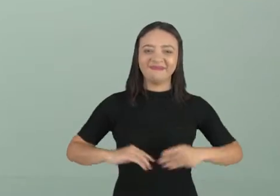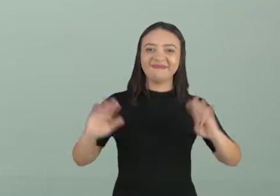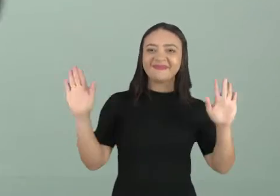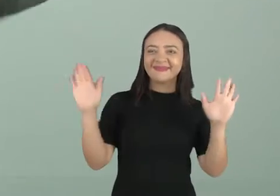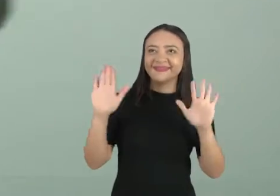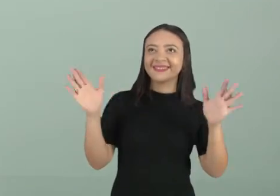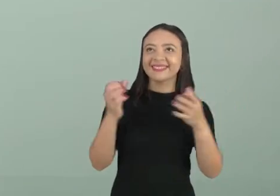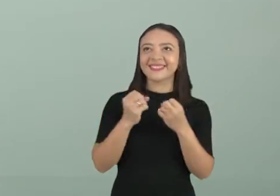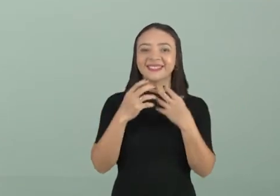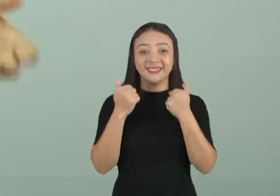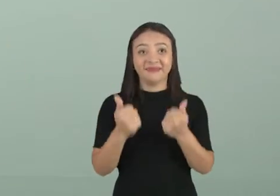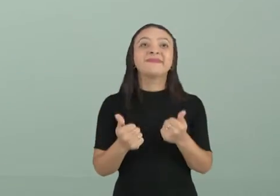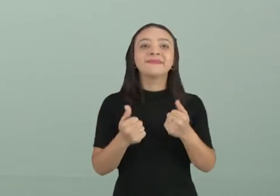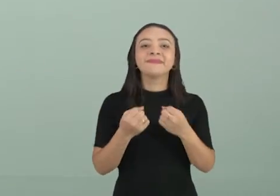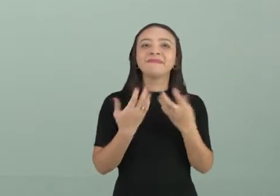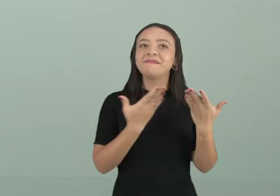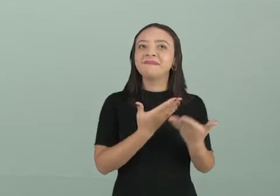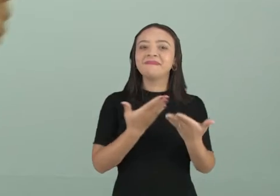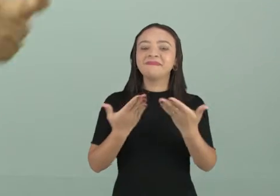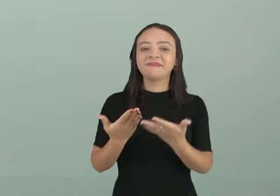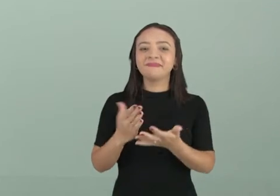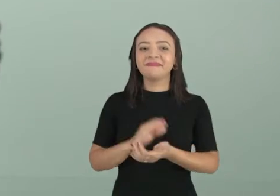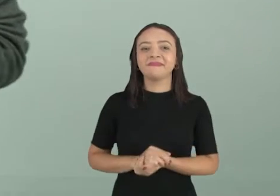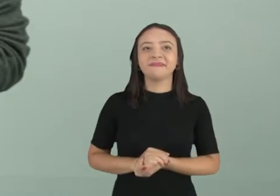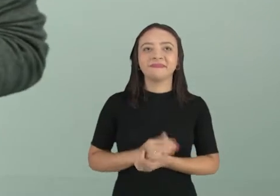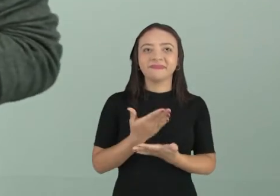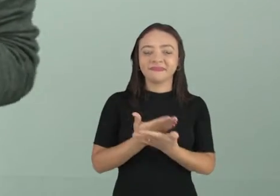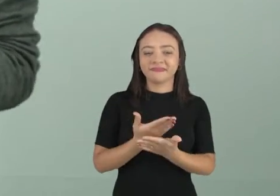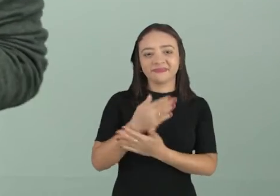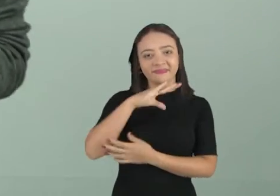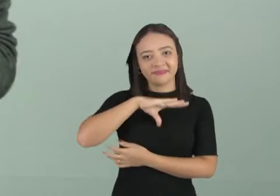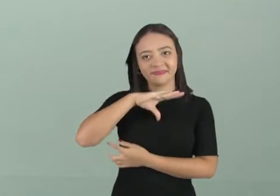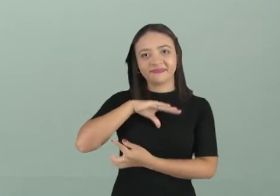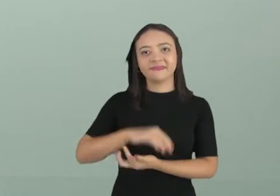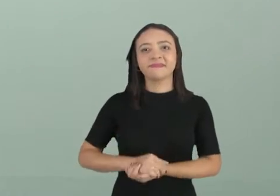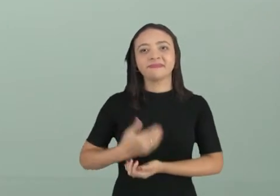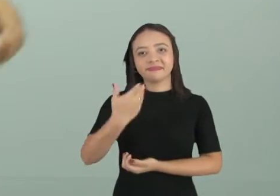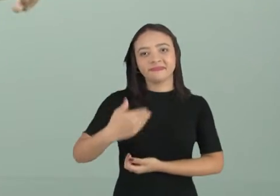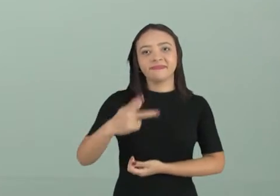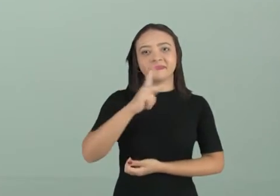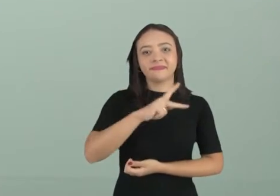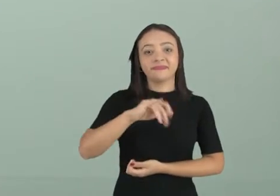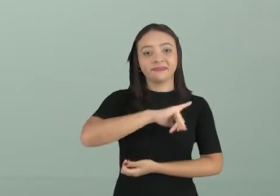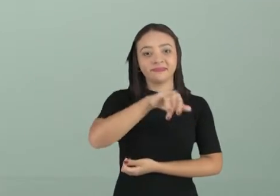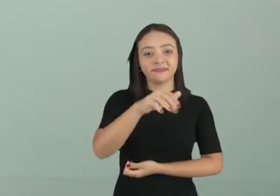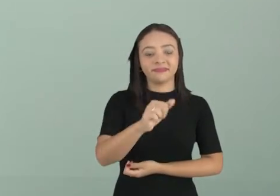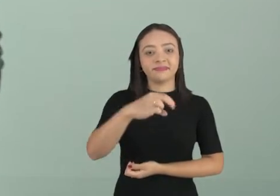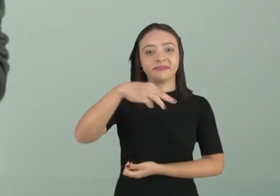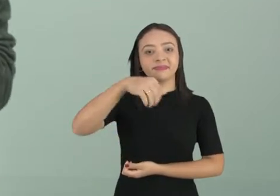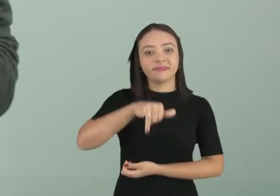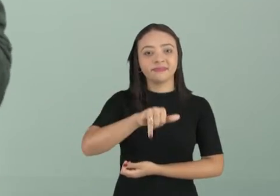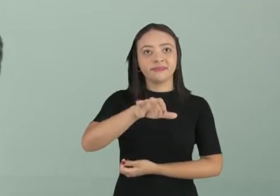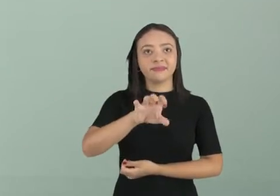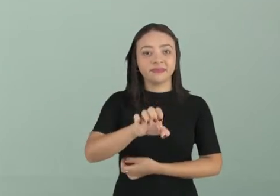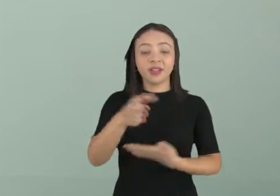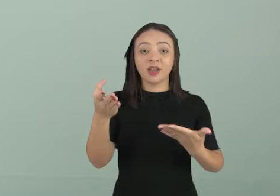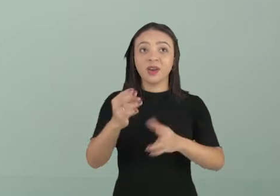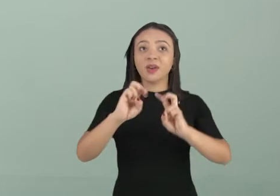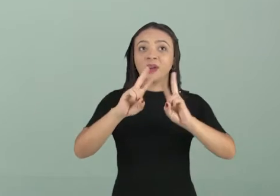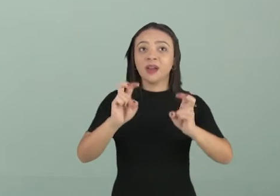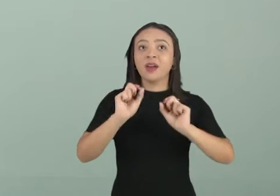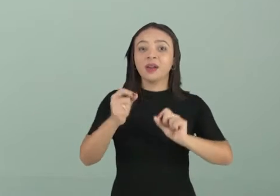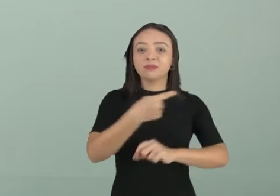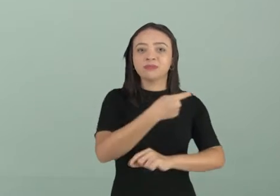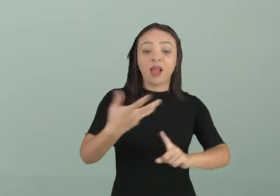Olá, galerinha, tudo bem? Sejam todos bem-vindos à aula de língua portuguesa. Eu sou a professora Jamile Fontinelli e nosso assunto de